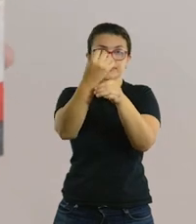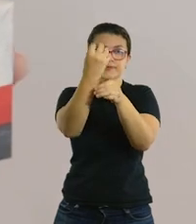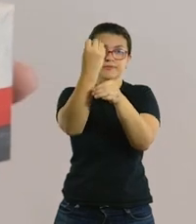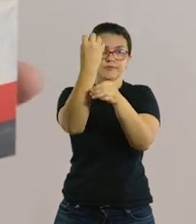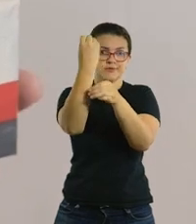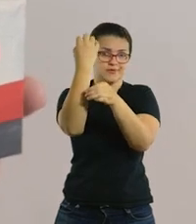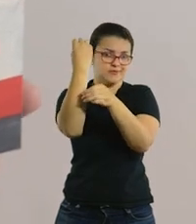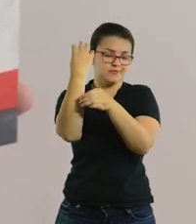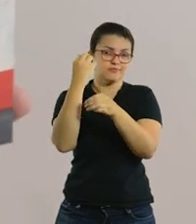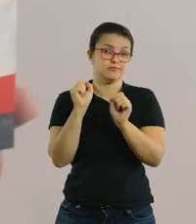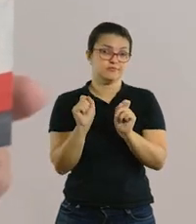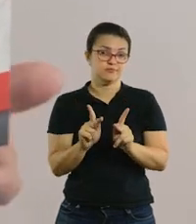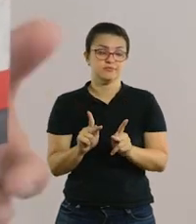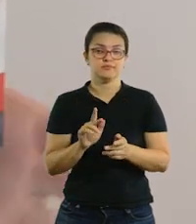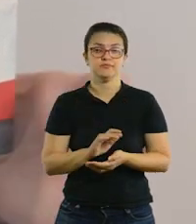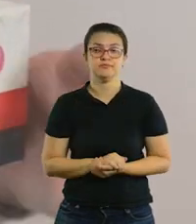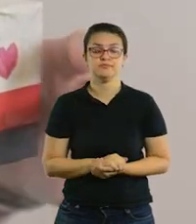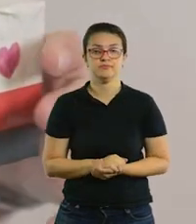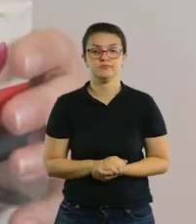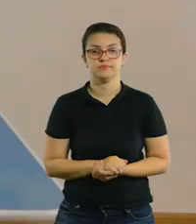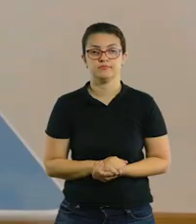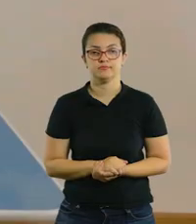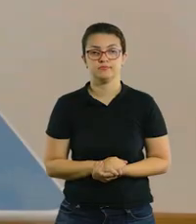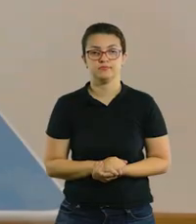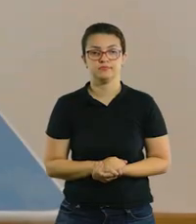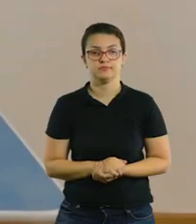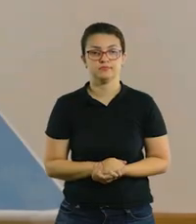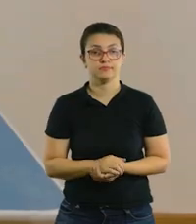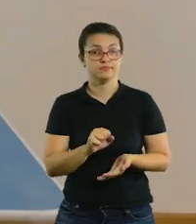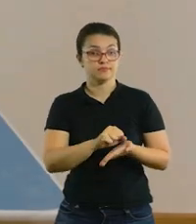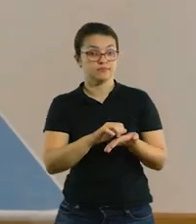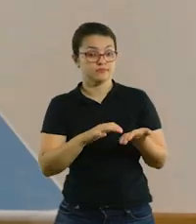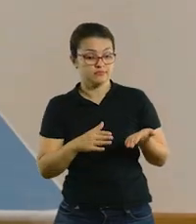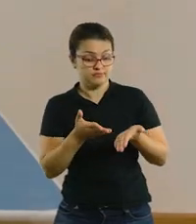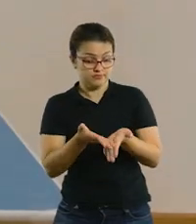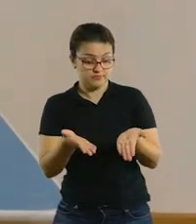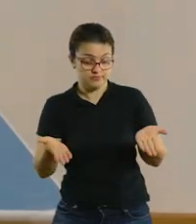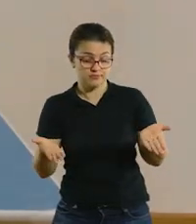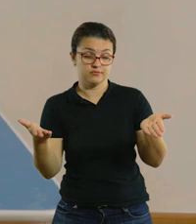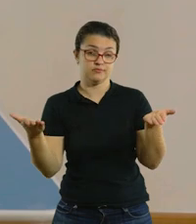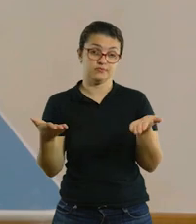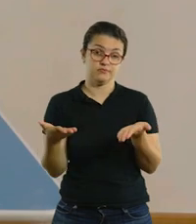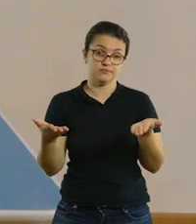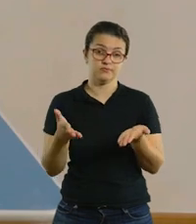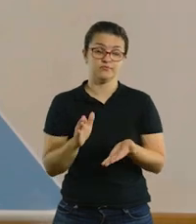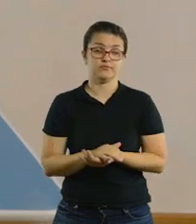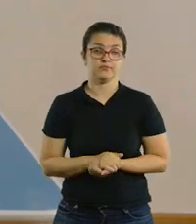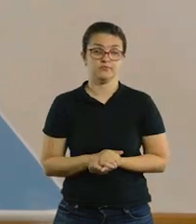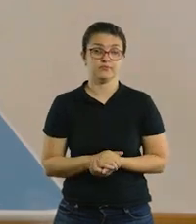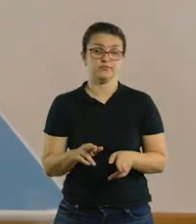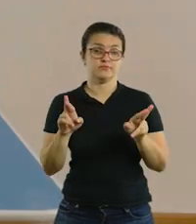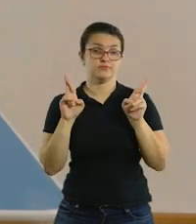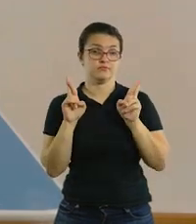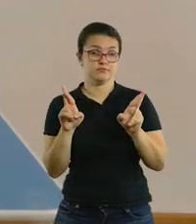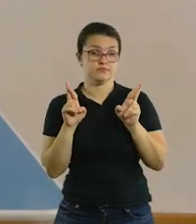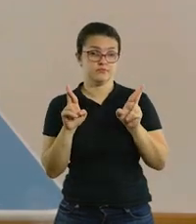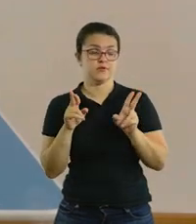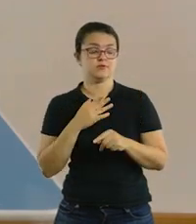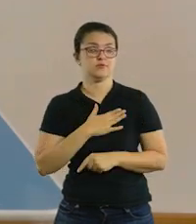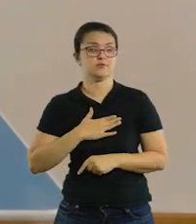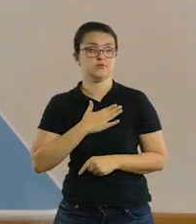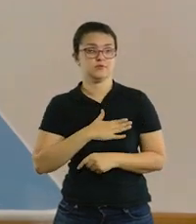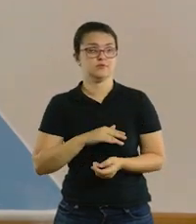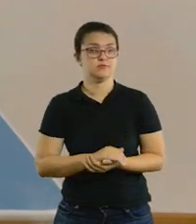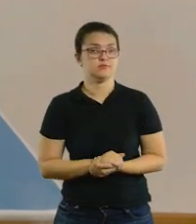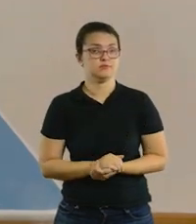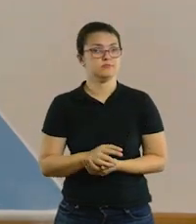fumaça. Ok, pessoal? Então, essas foram as atividades de hoje. Eu espero que